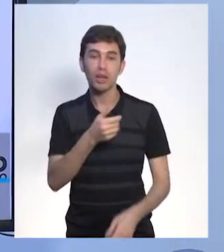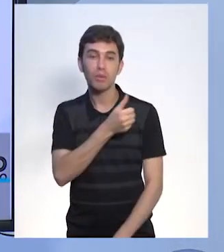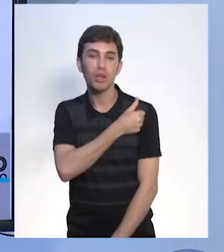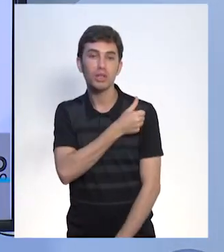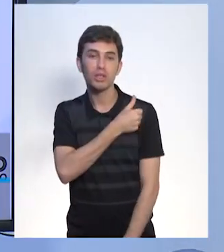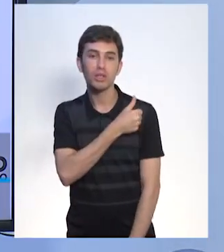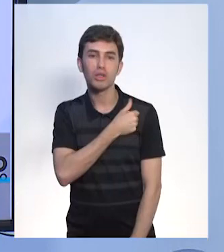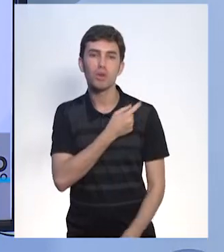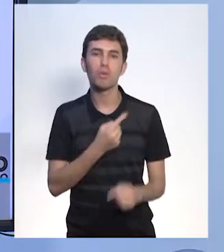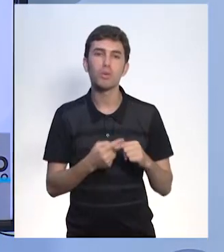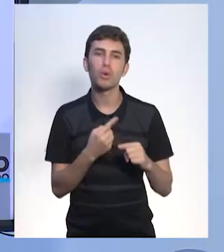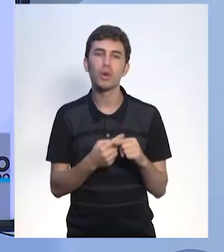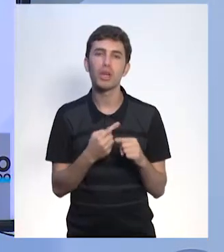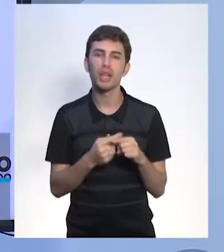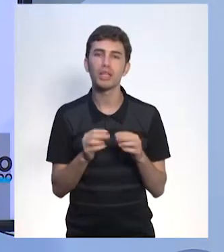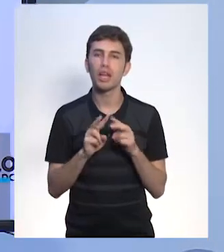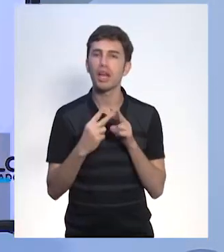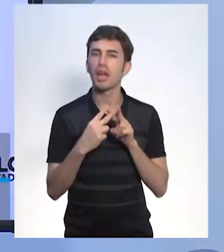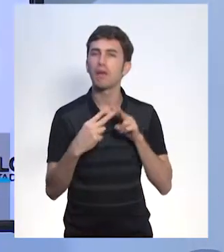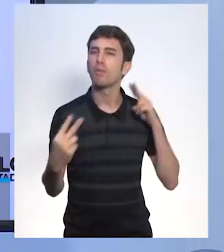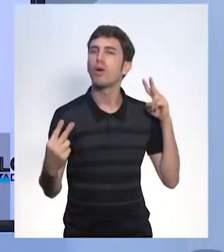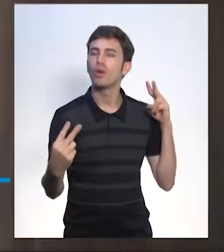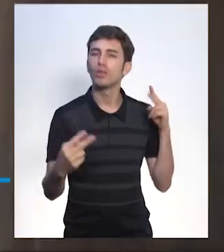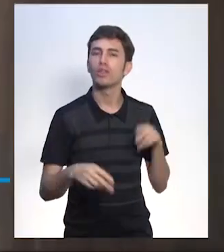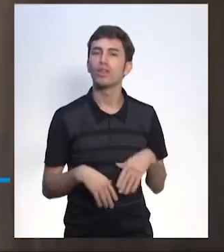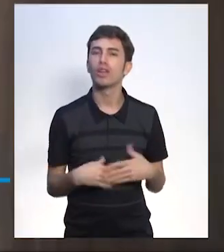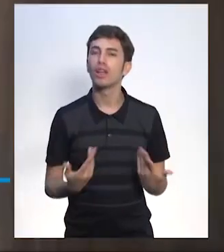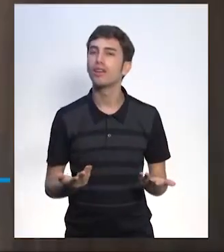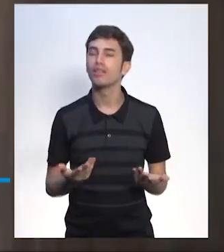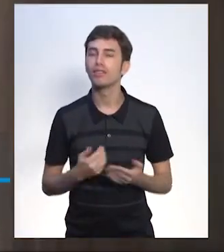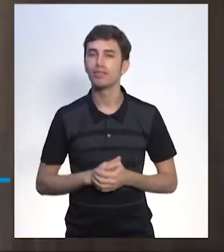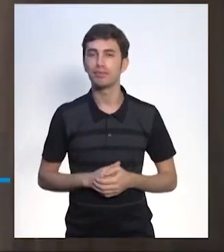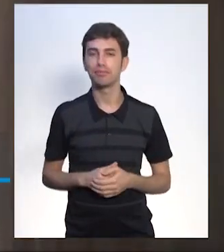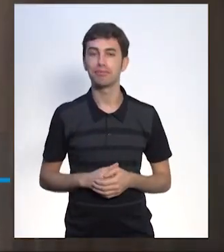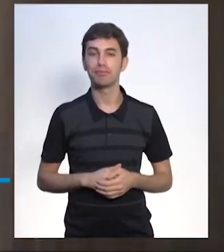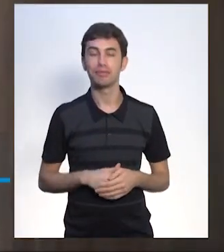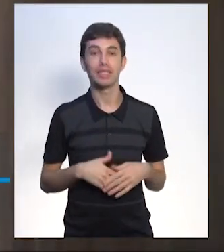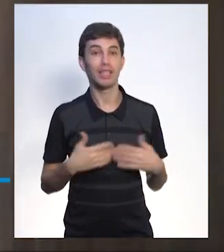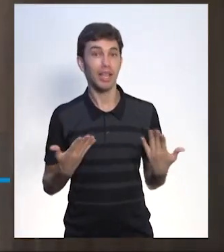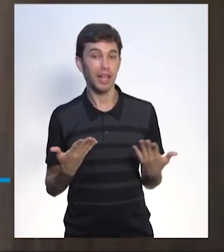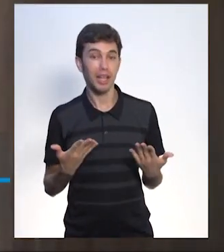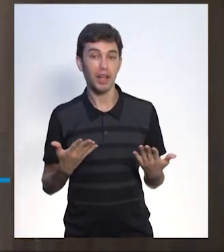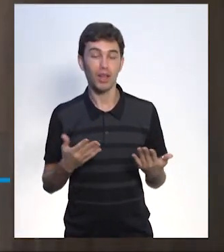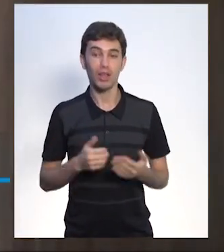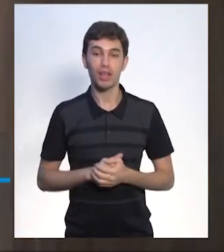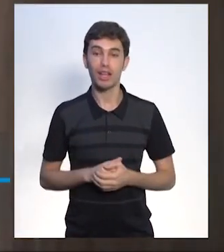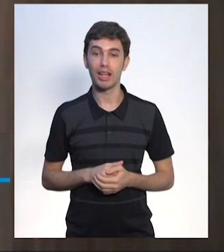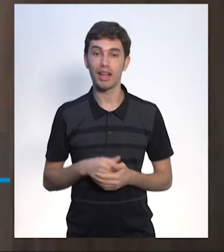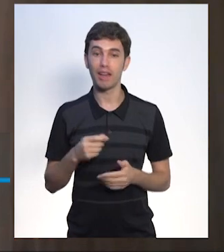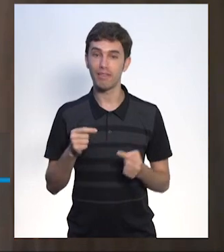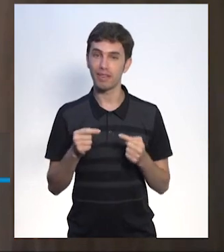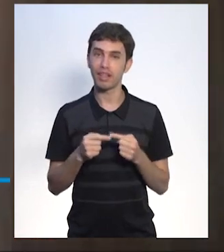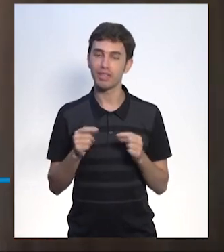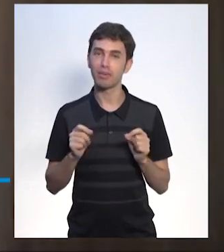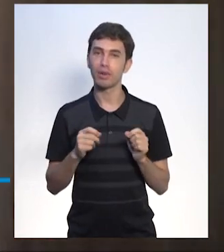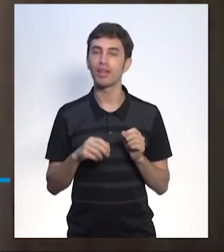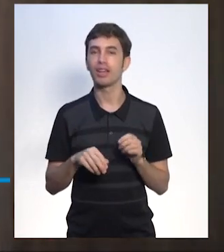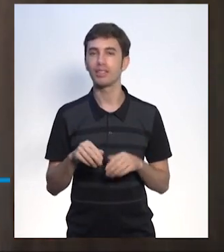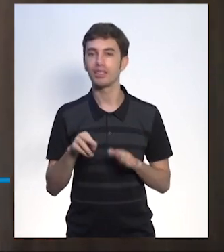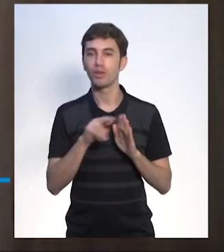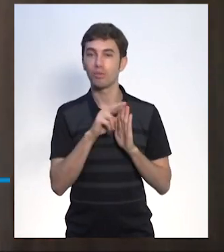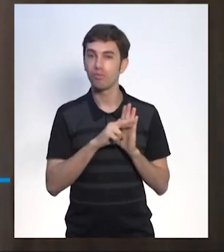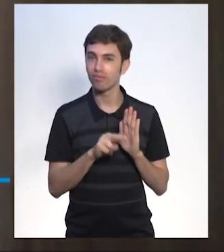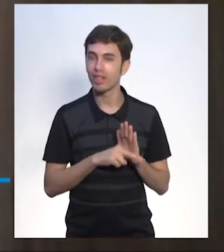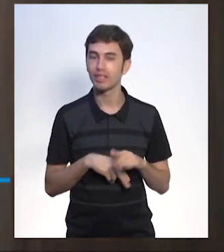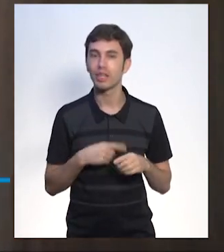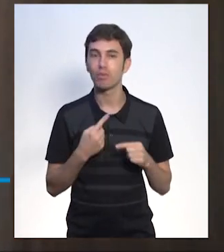está remoto, é protocolo, o que é? Então, na verdade, é protocolo, gente. Eu